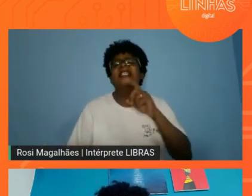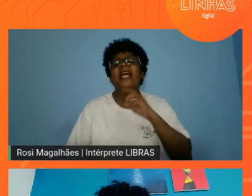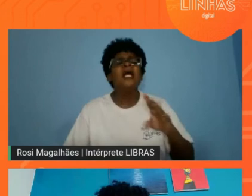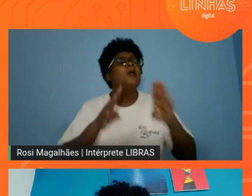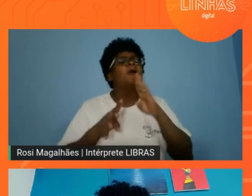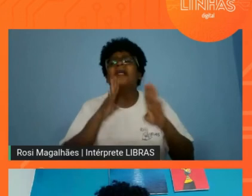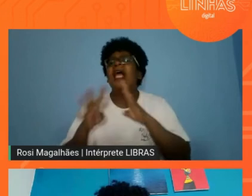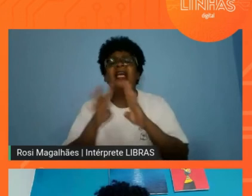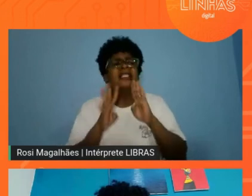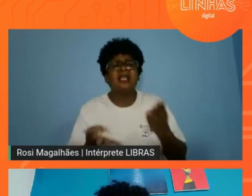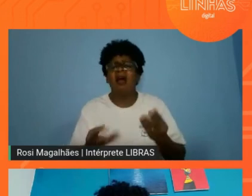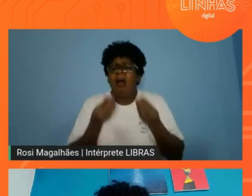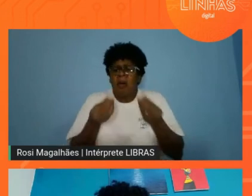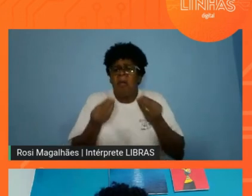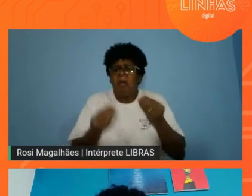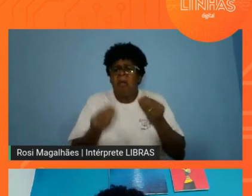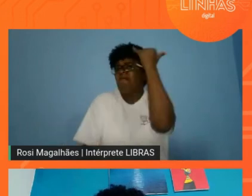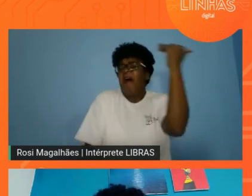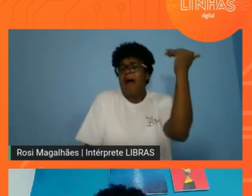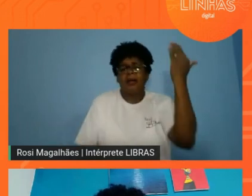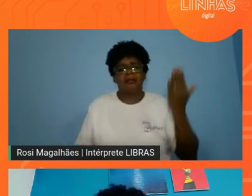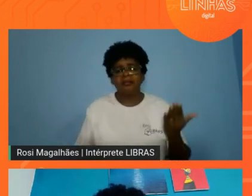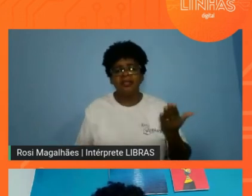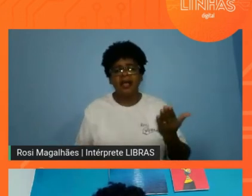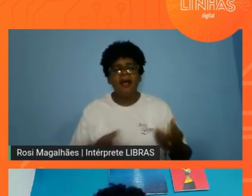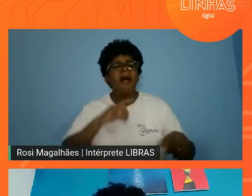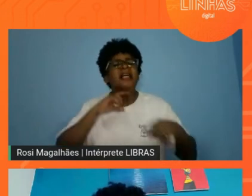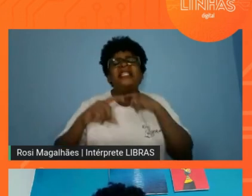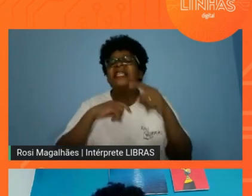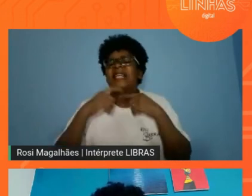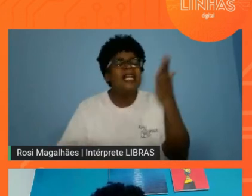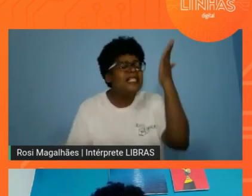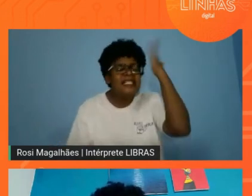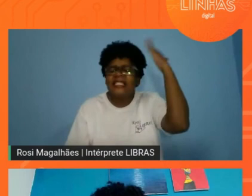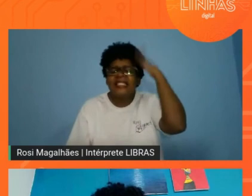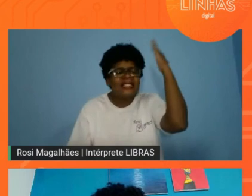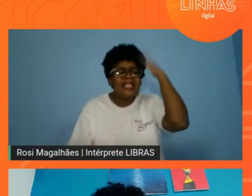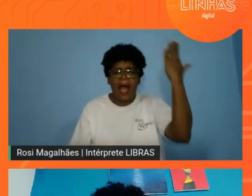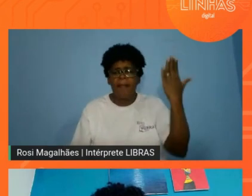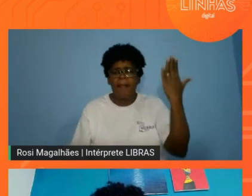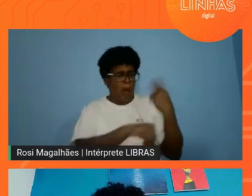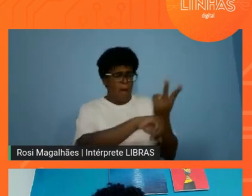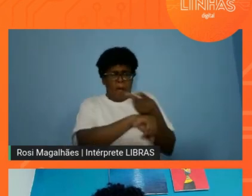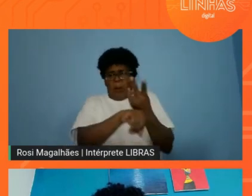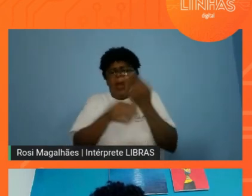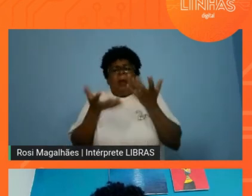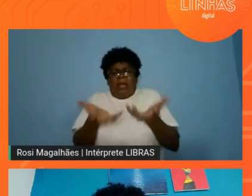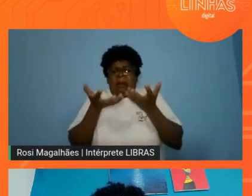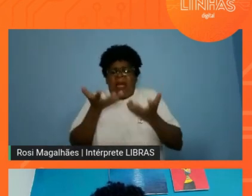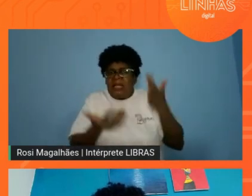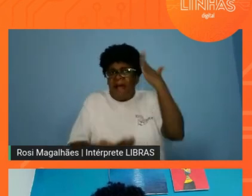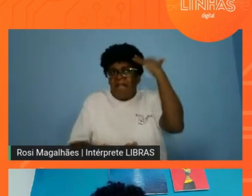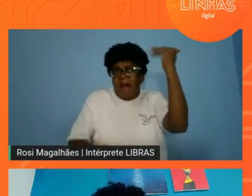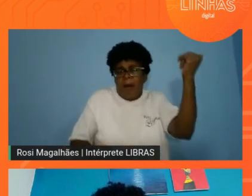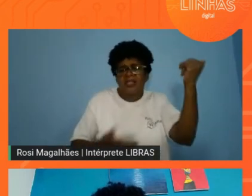assim, por uma fama, porque aqui ninguém tá, eu pelo menos não estou em busca de uma fama, não quero ser famosa, todo mundo